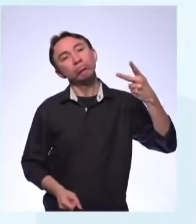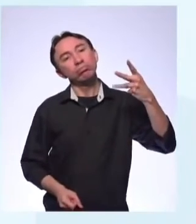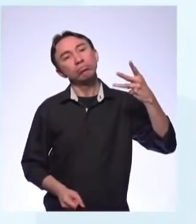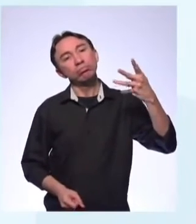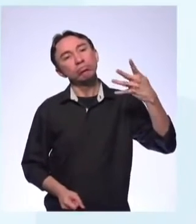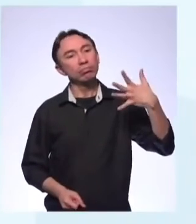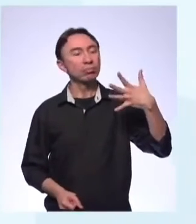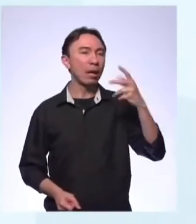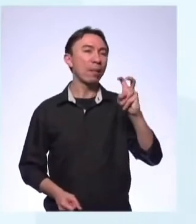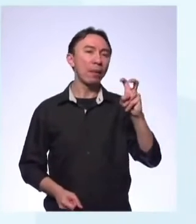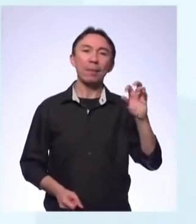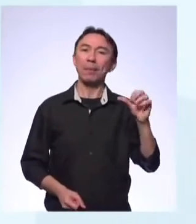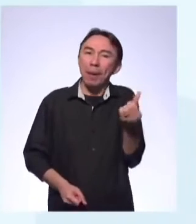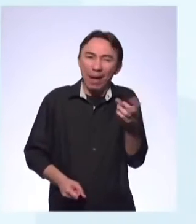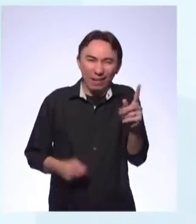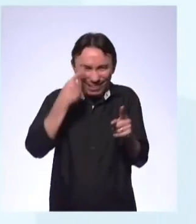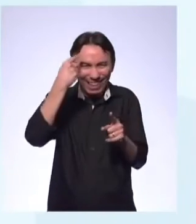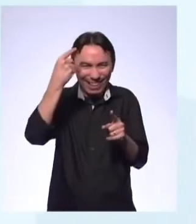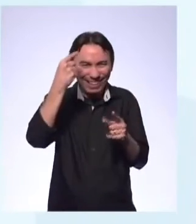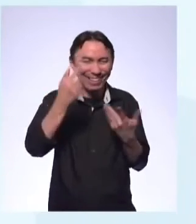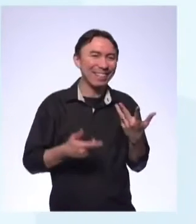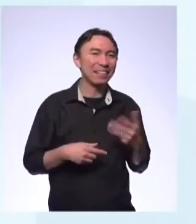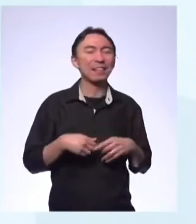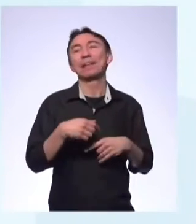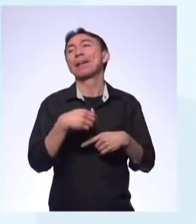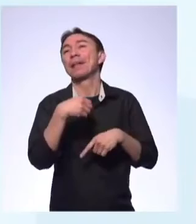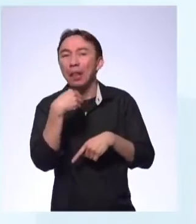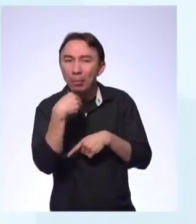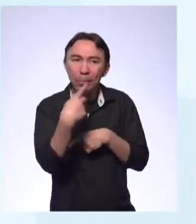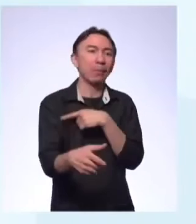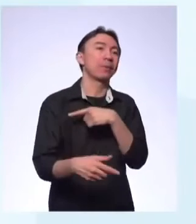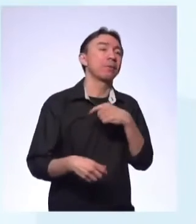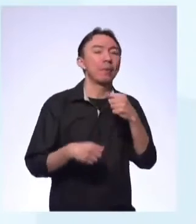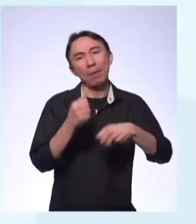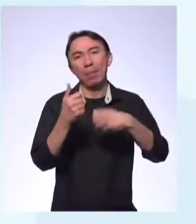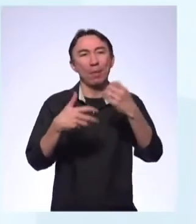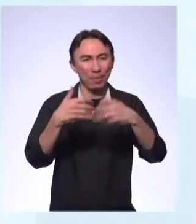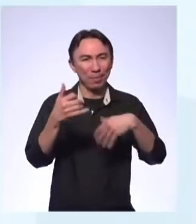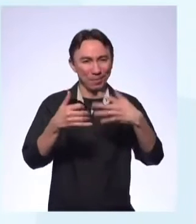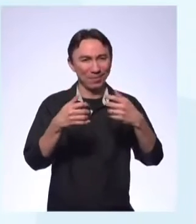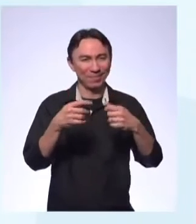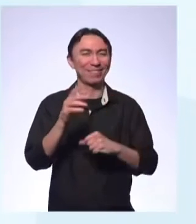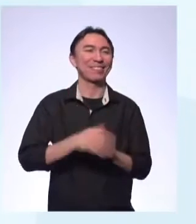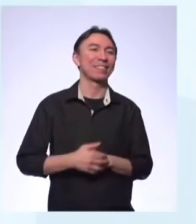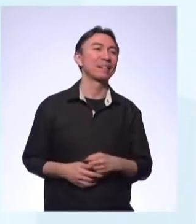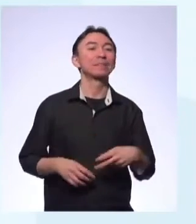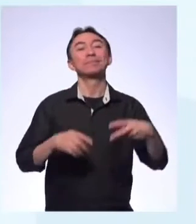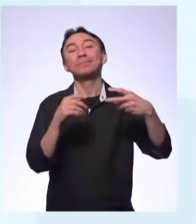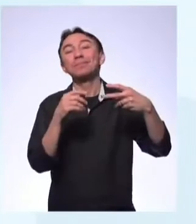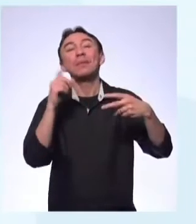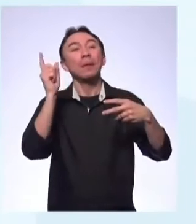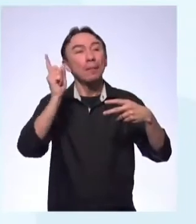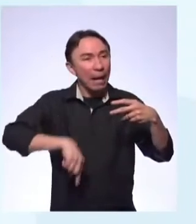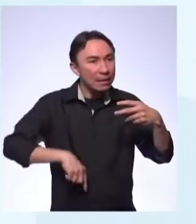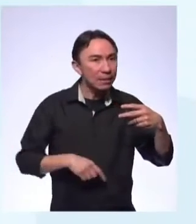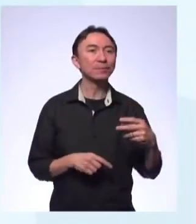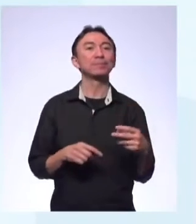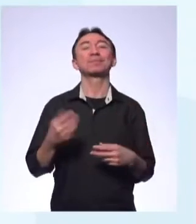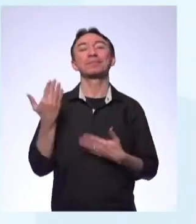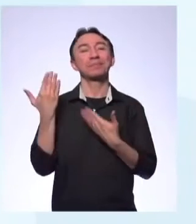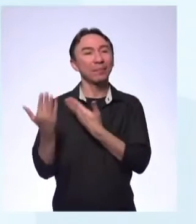gente tem Primeiramente você que não sei que lá após isso faz Você não sei o que lá muito bem arrumei tu por